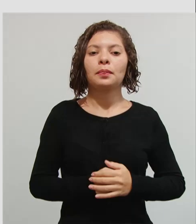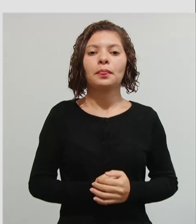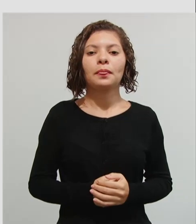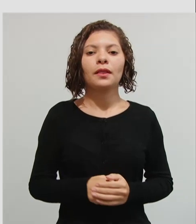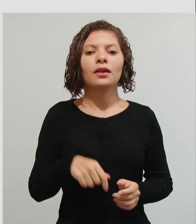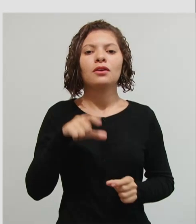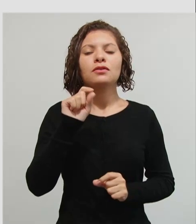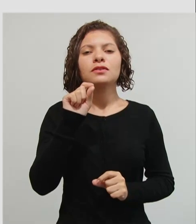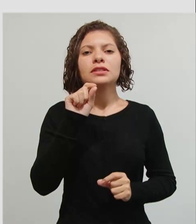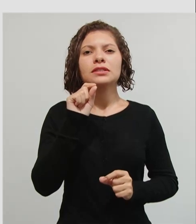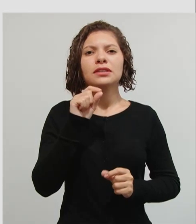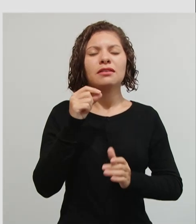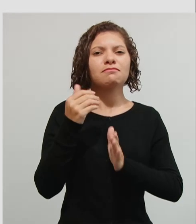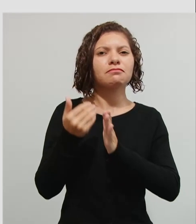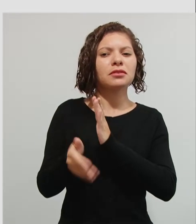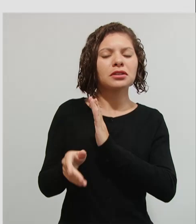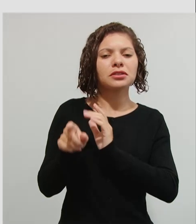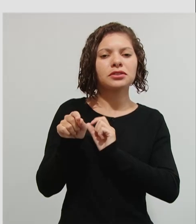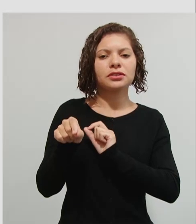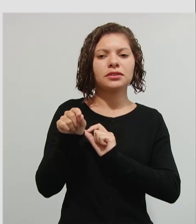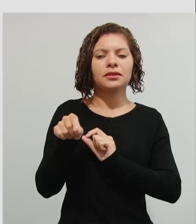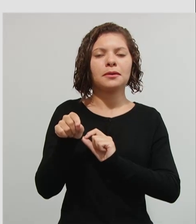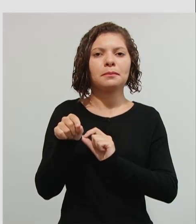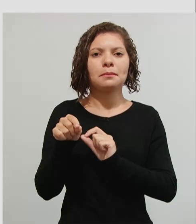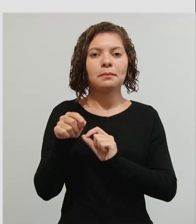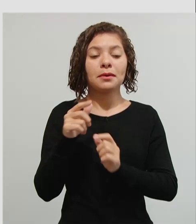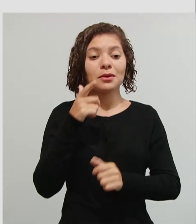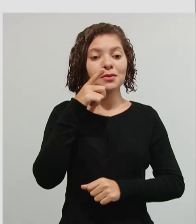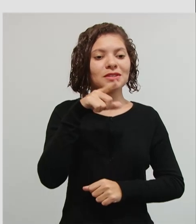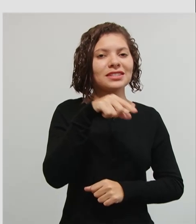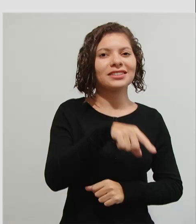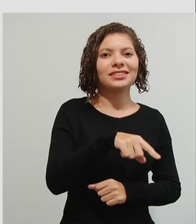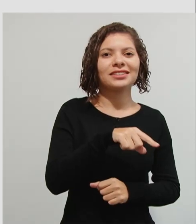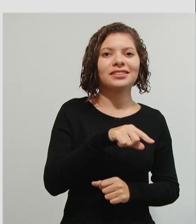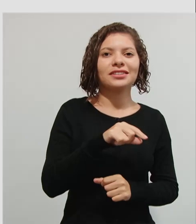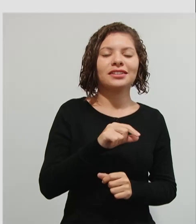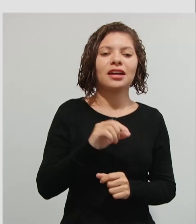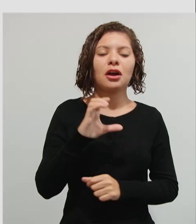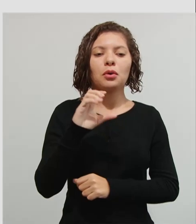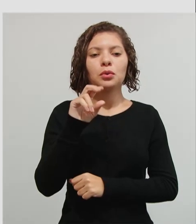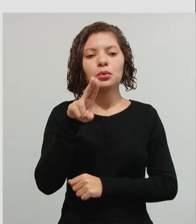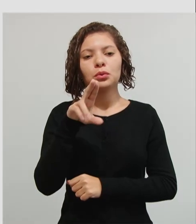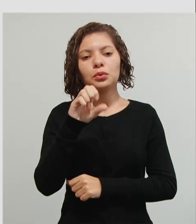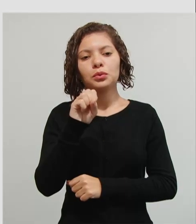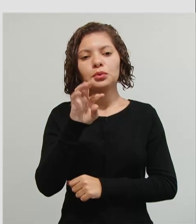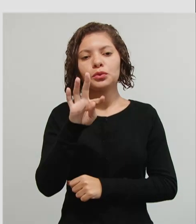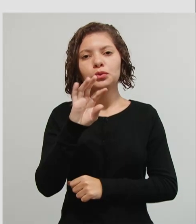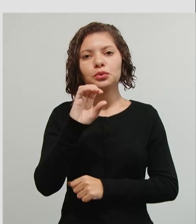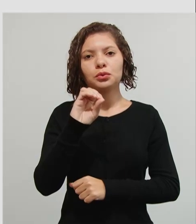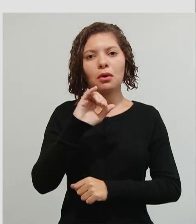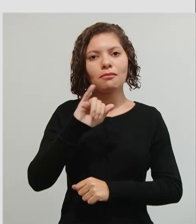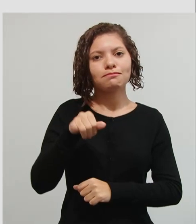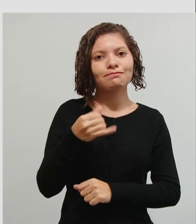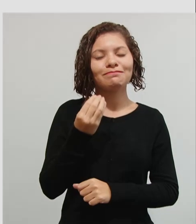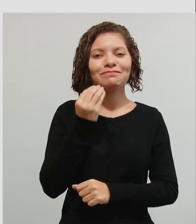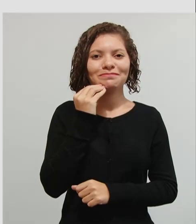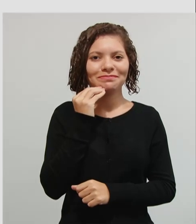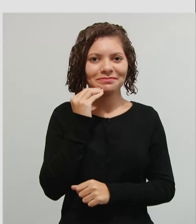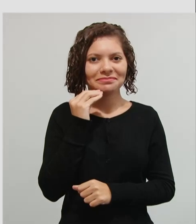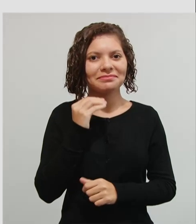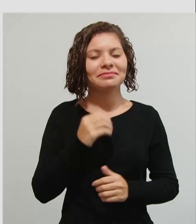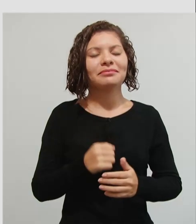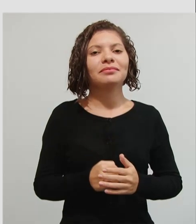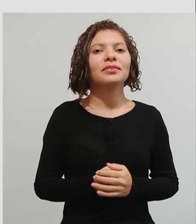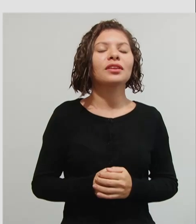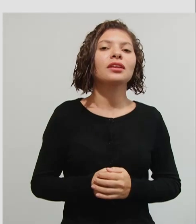você desiste para obter isso. Nós chamamos isso de custo de oportunidade. Como